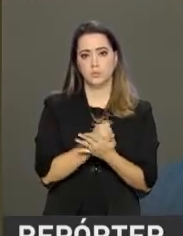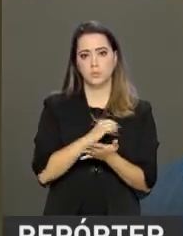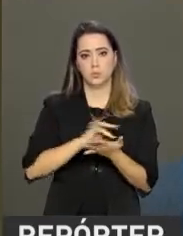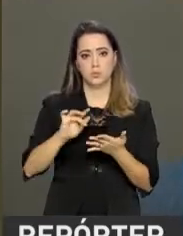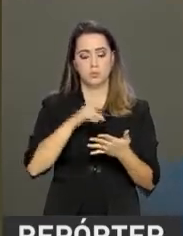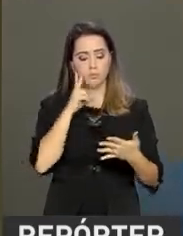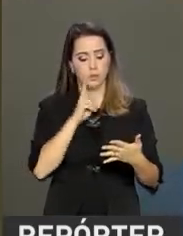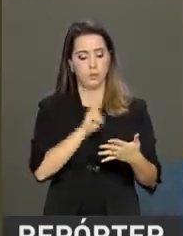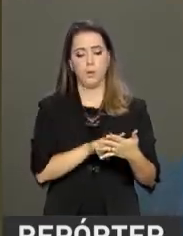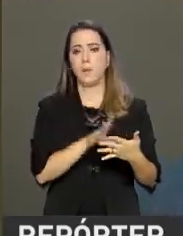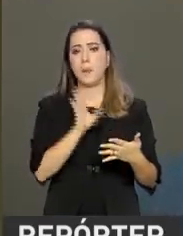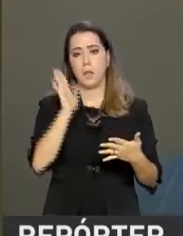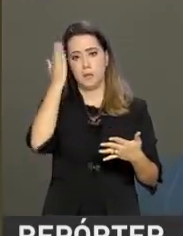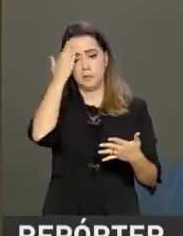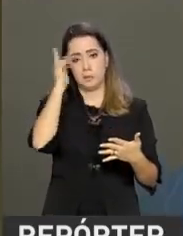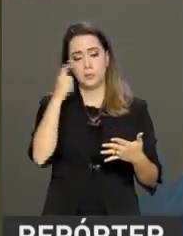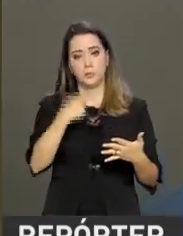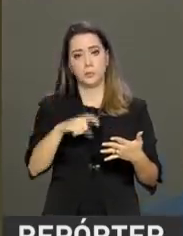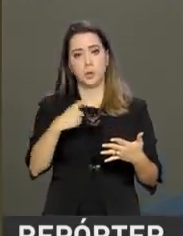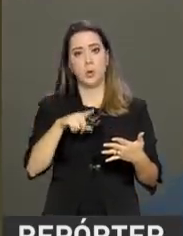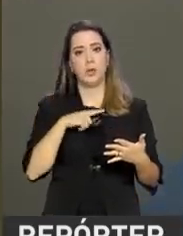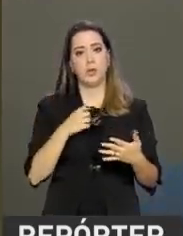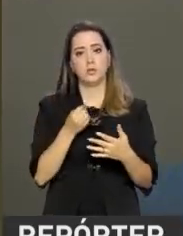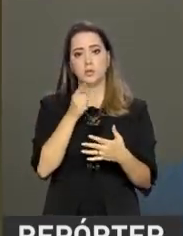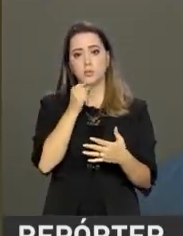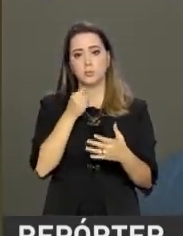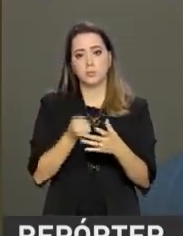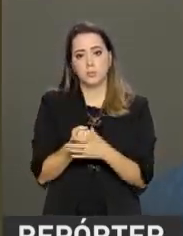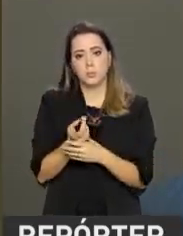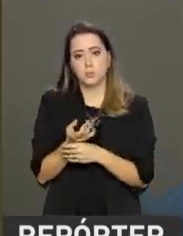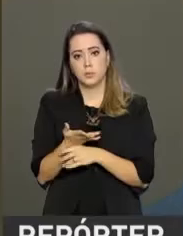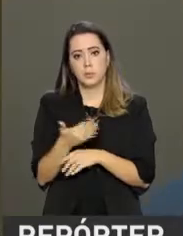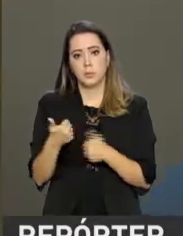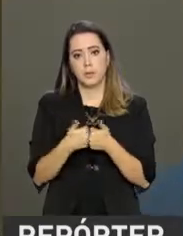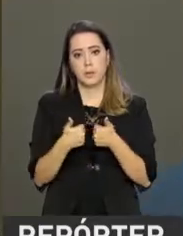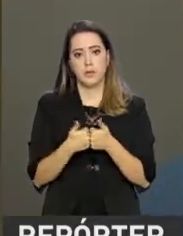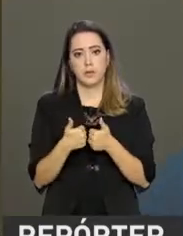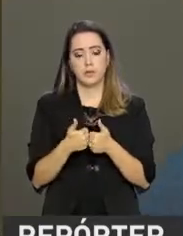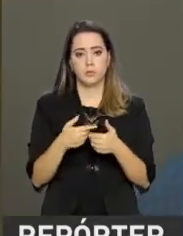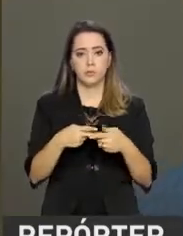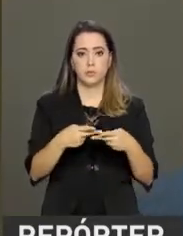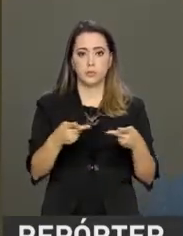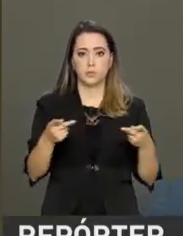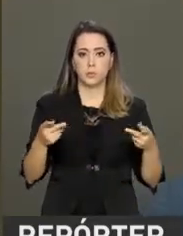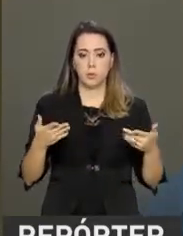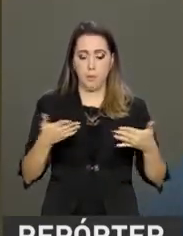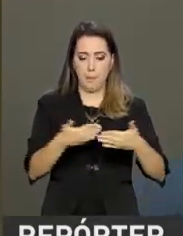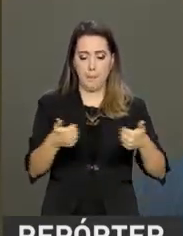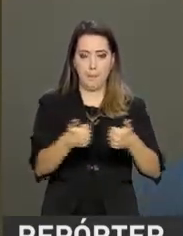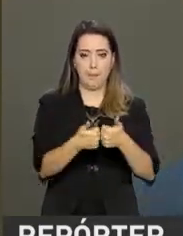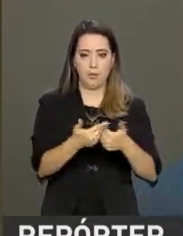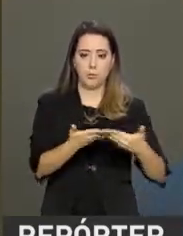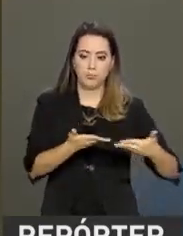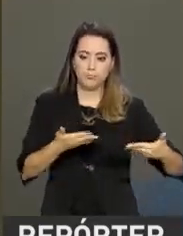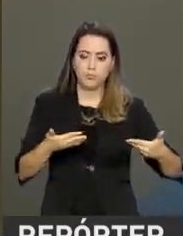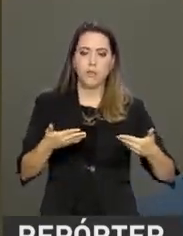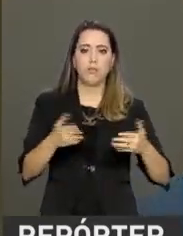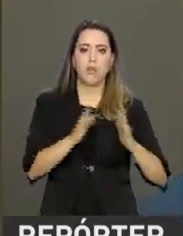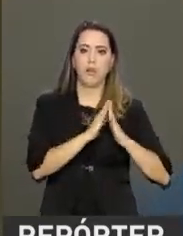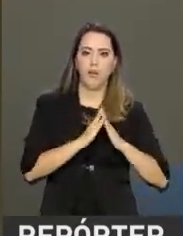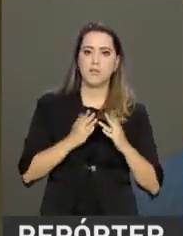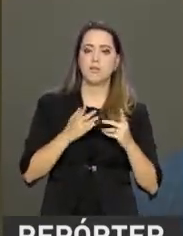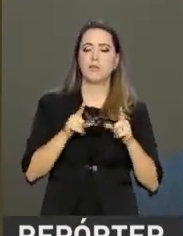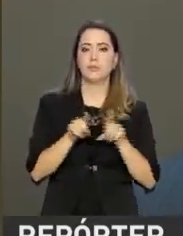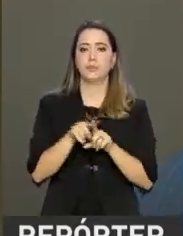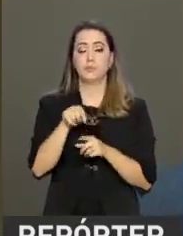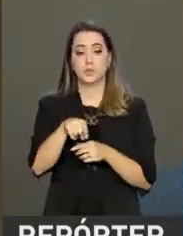olha, ela pode saber onde tem nascentes perto dela, em quilômetros ao redor dela, e ela pode adotar uma nascente. Ó, essa